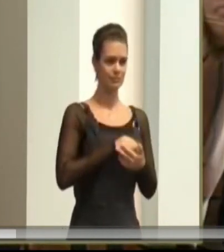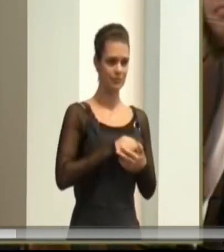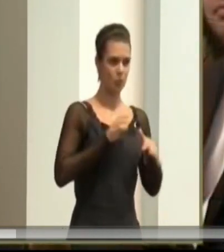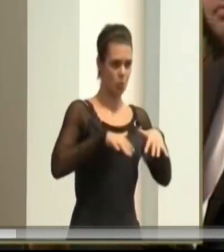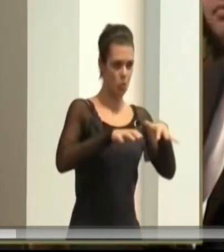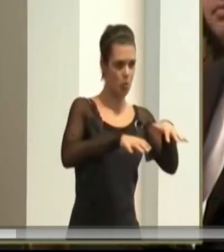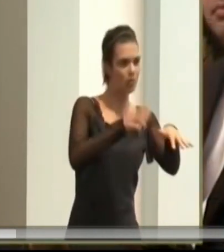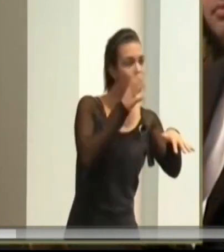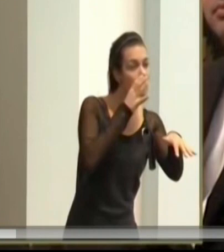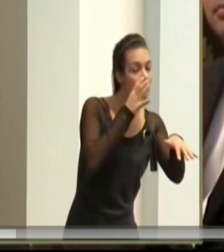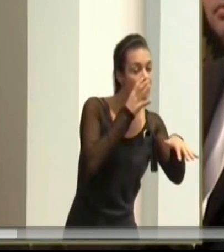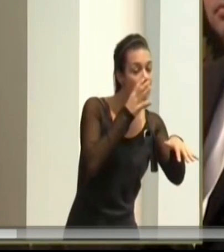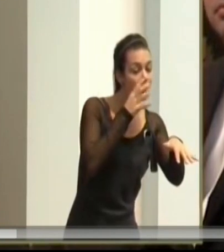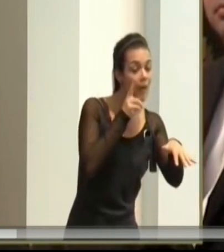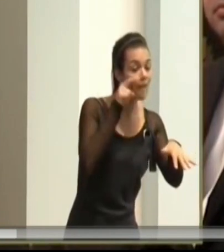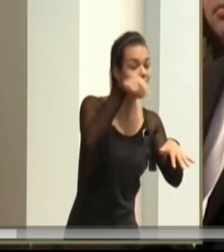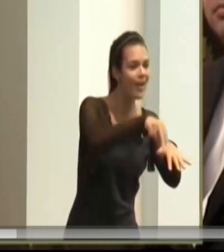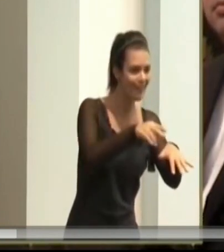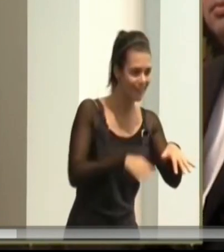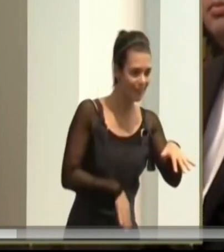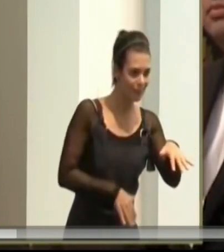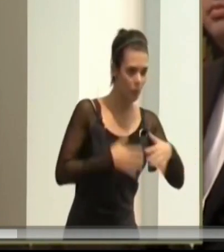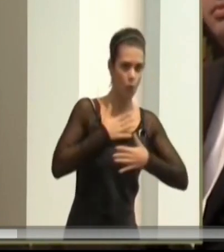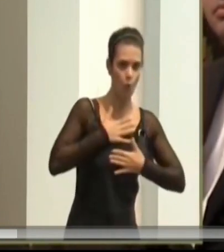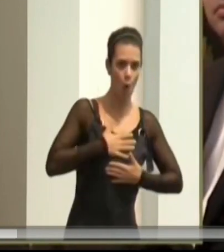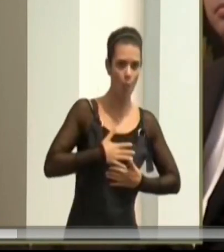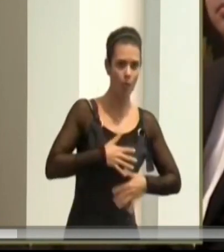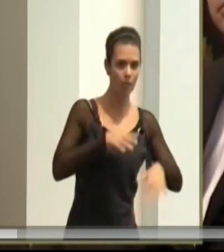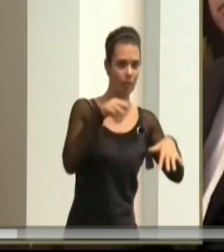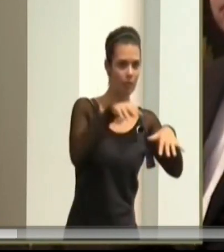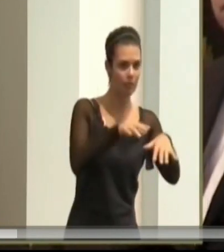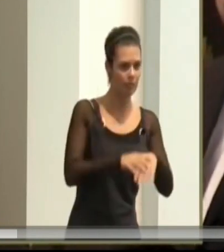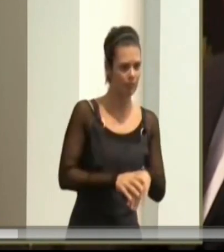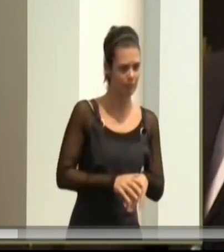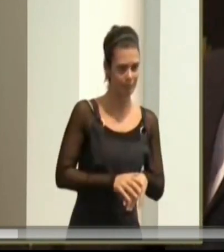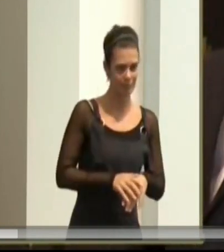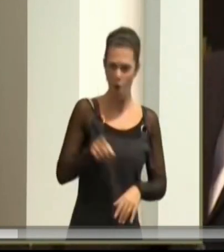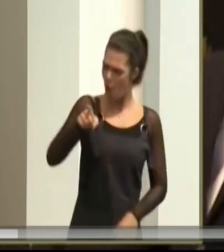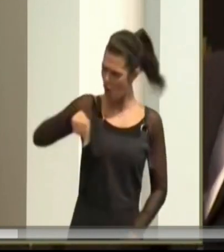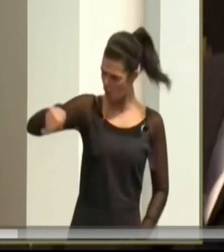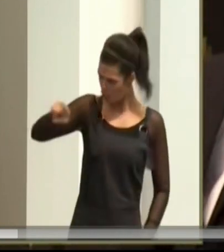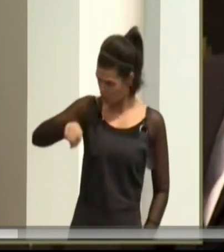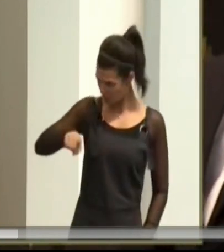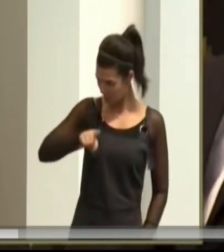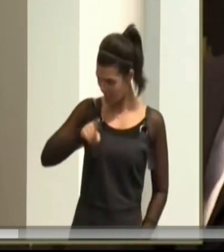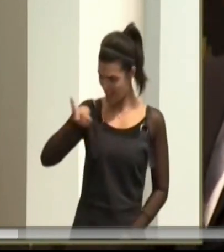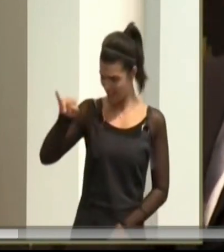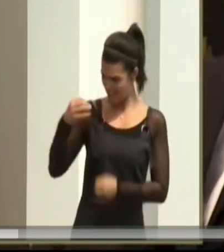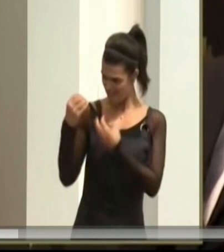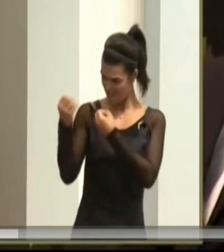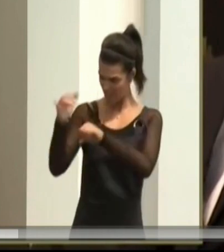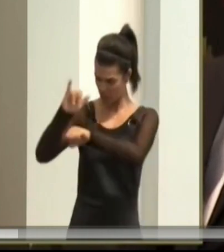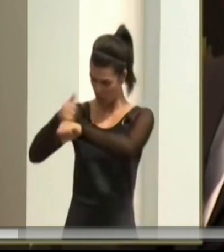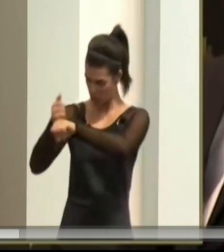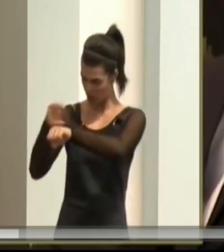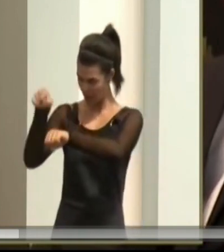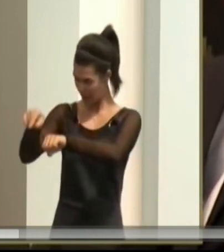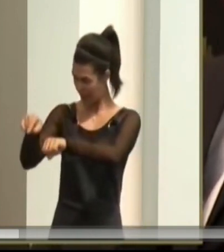vão a Jerusalém, vocês não encontram absolutamente nada, vocês não têm um líder, porque vocês têm um túmulo